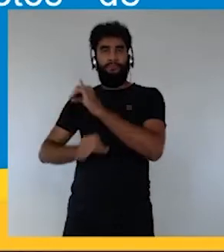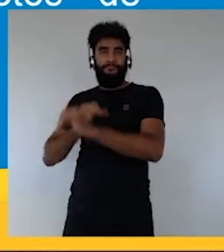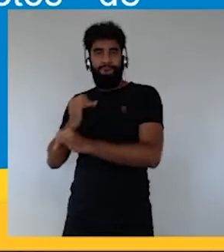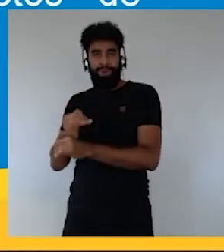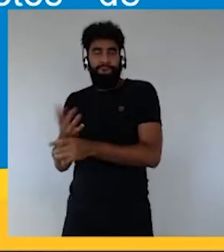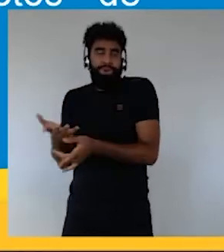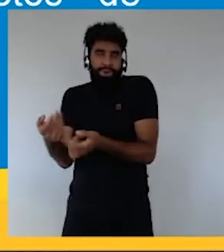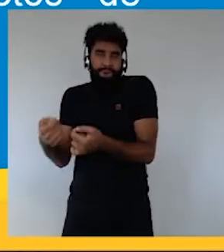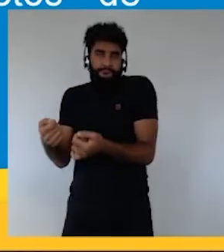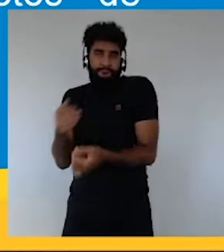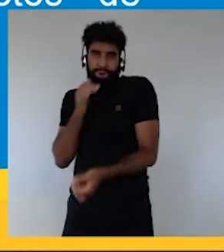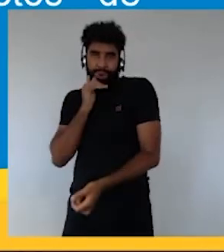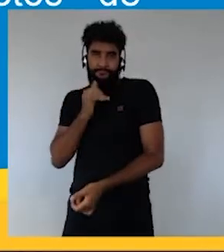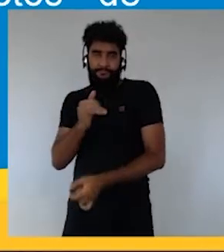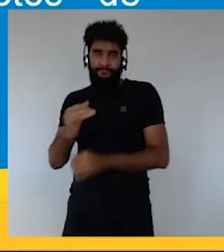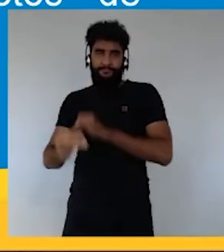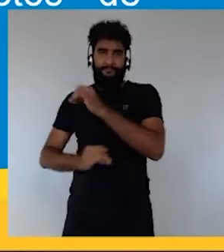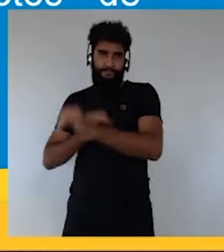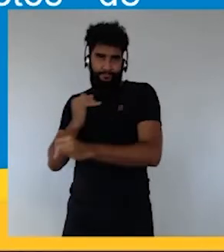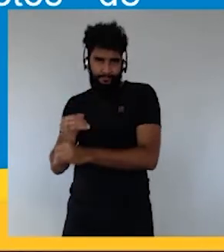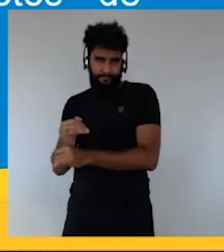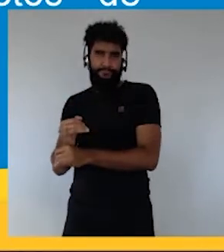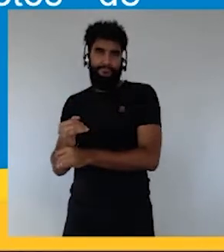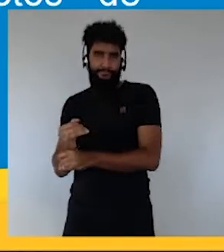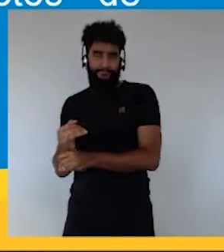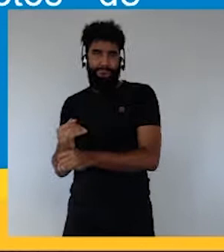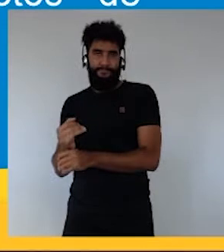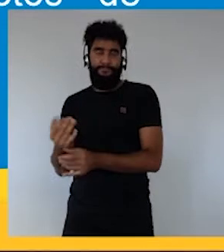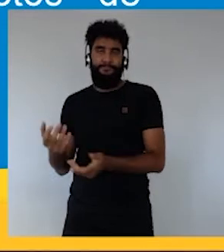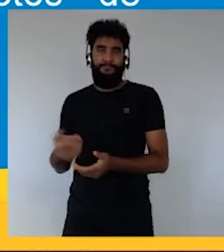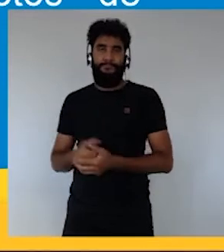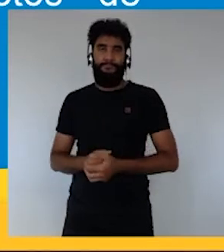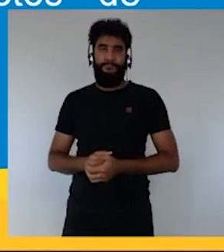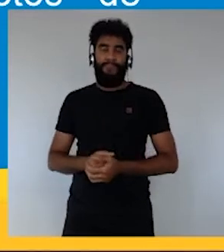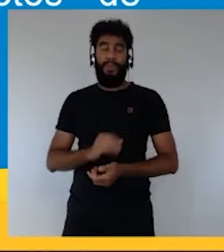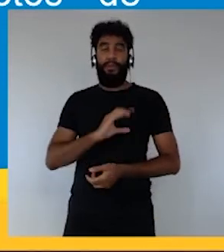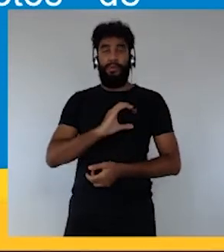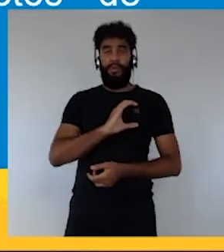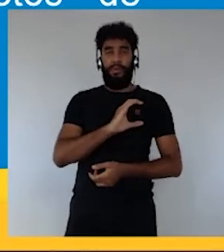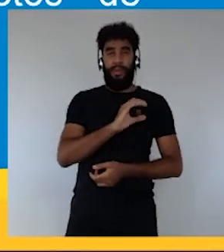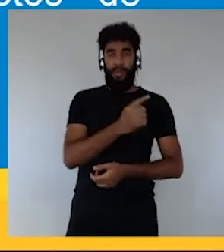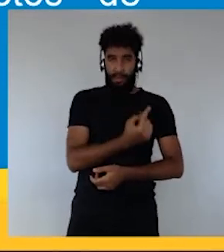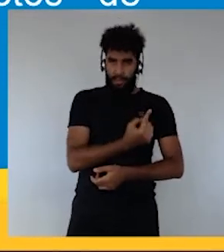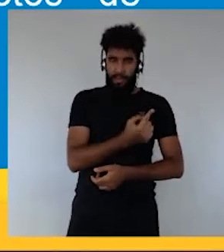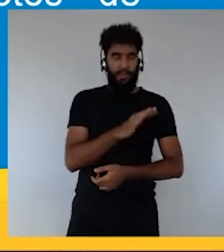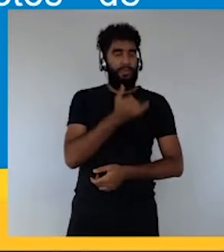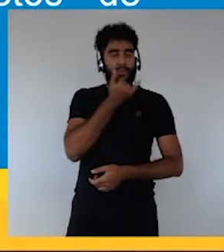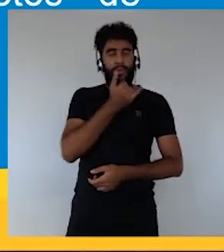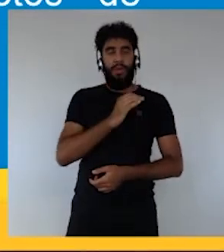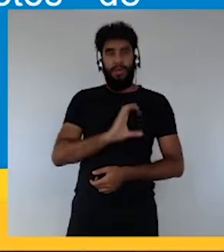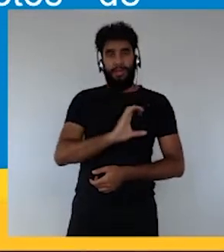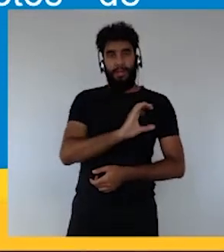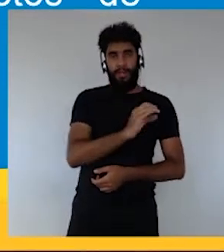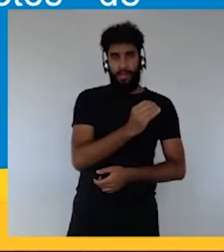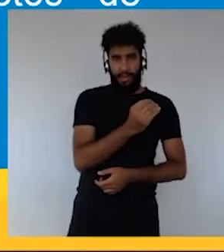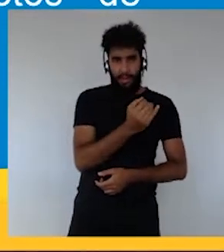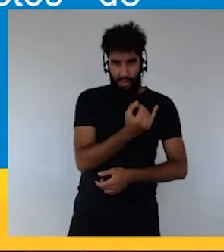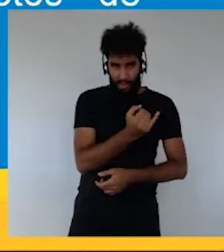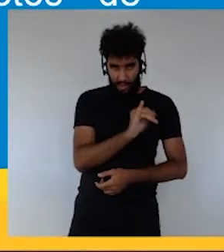de forma eletrônica, pelo menos essencialmente de forma eletrônica. A CCI também editou